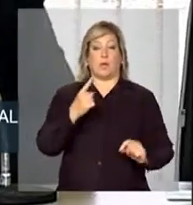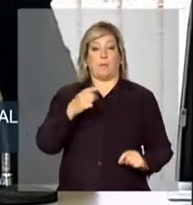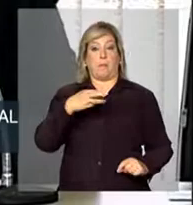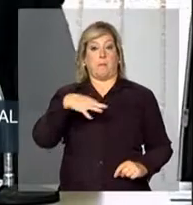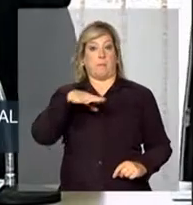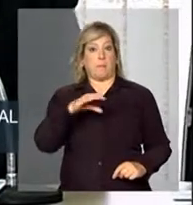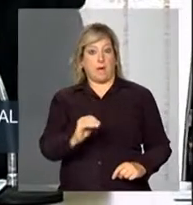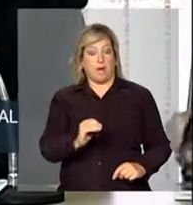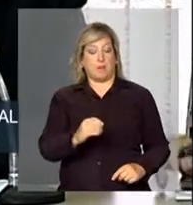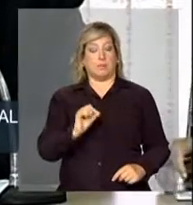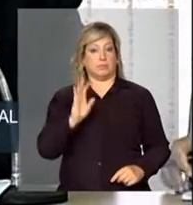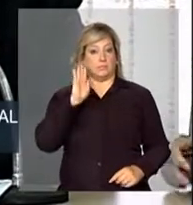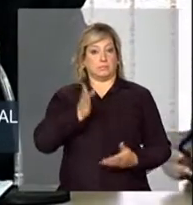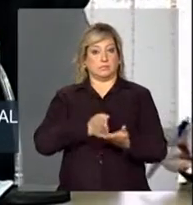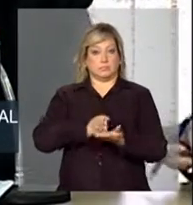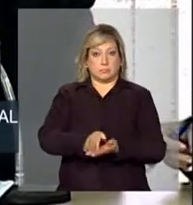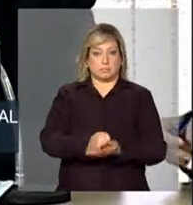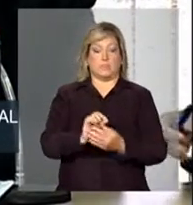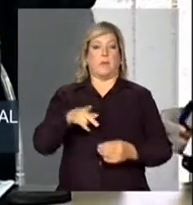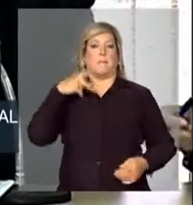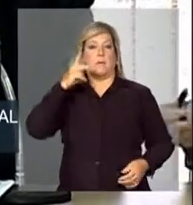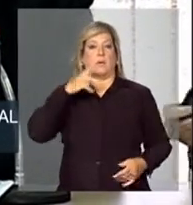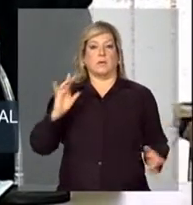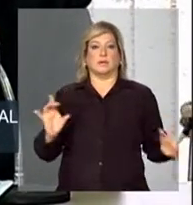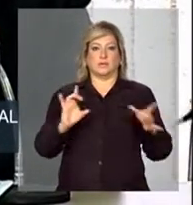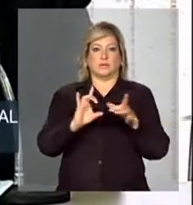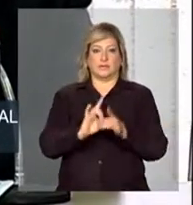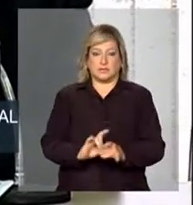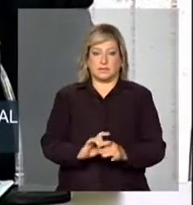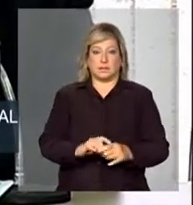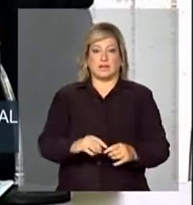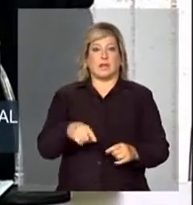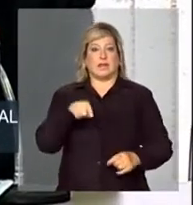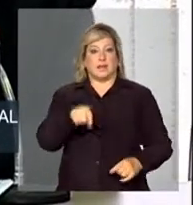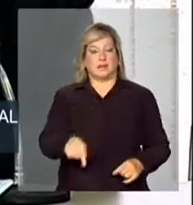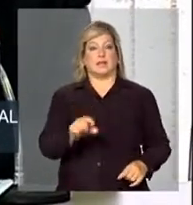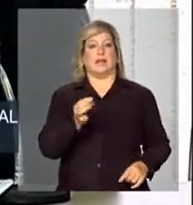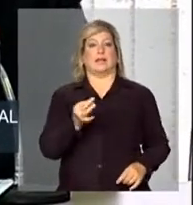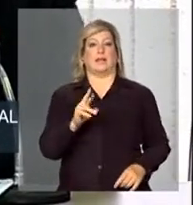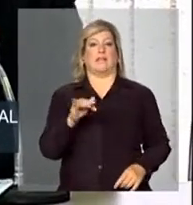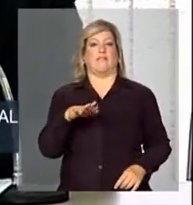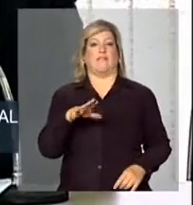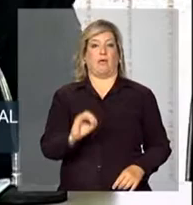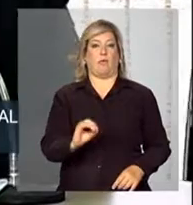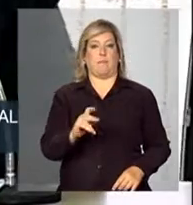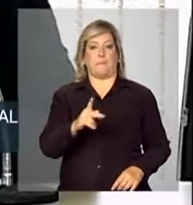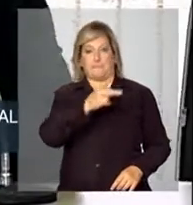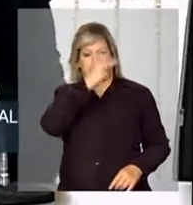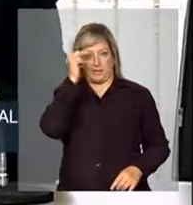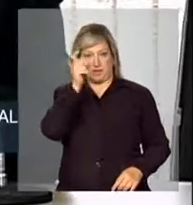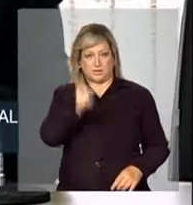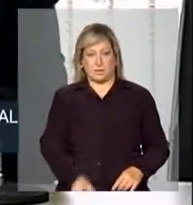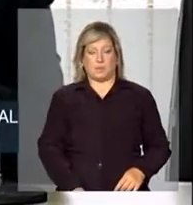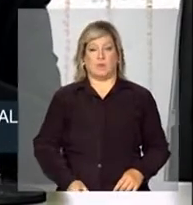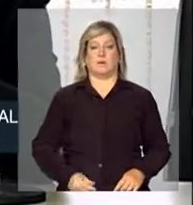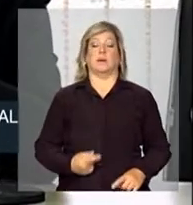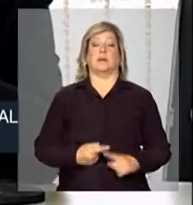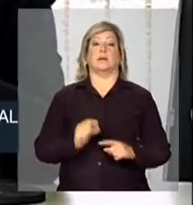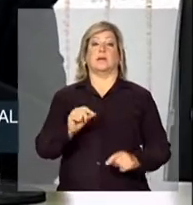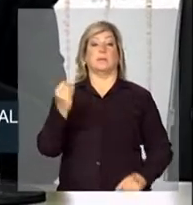construção de uma política integrada relativamente ao tráfico de pessoas mas é importante observar